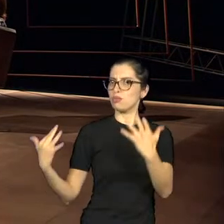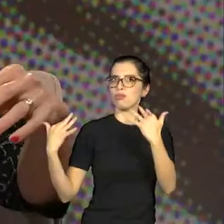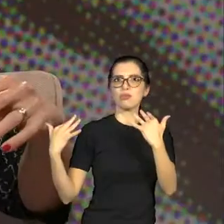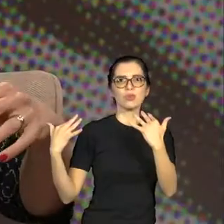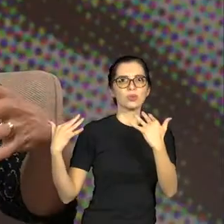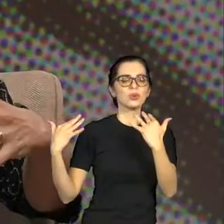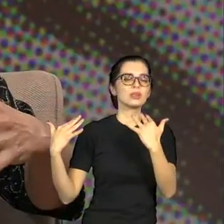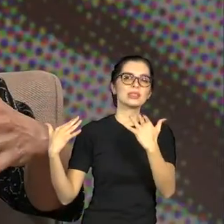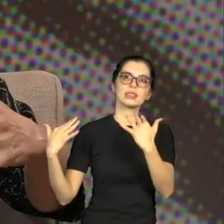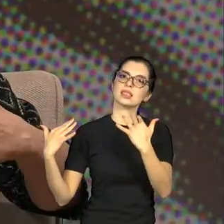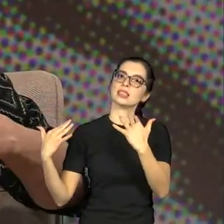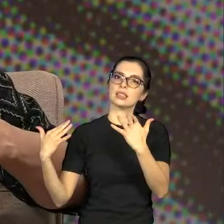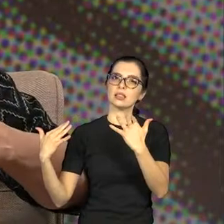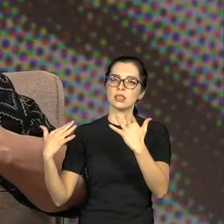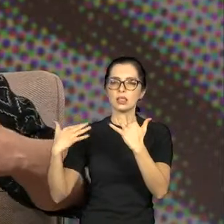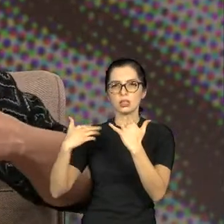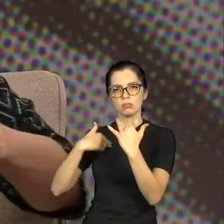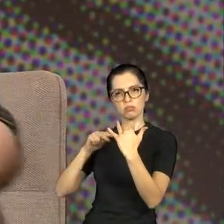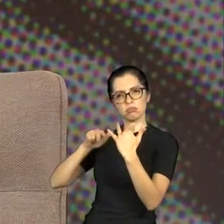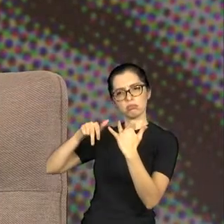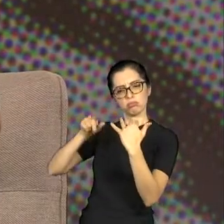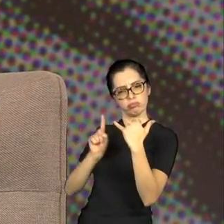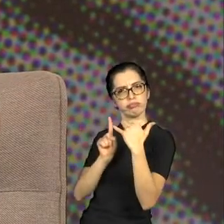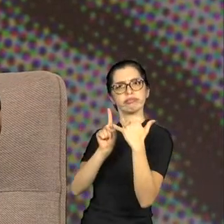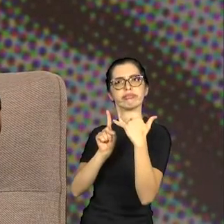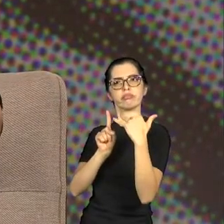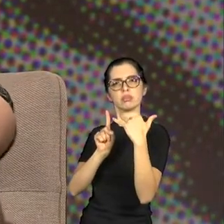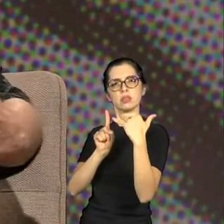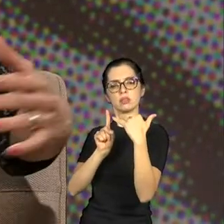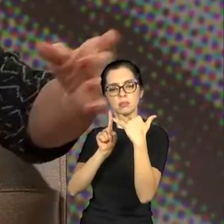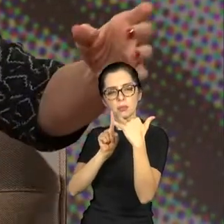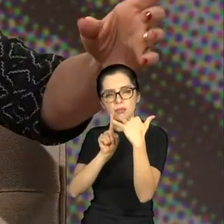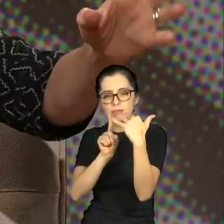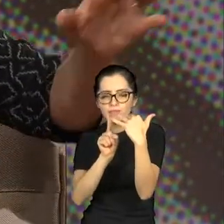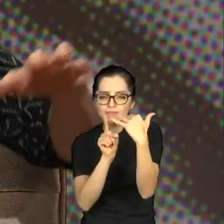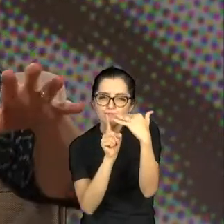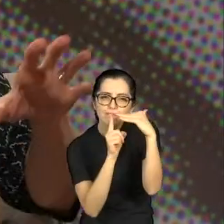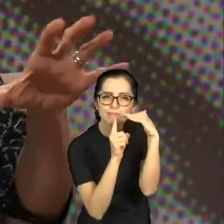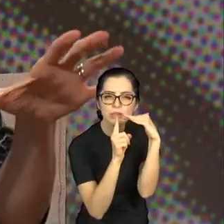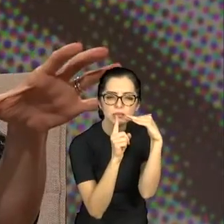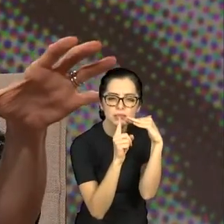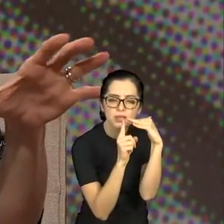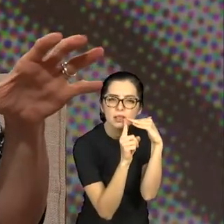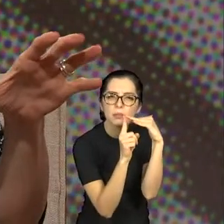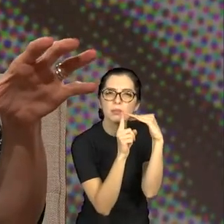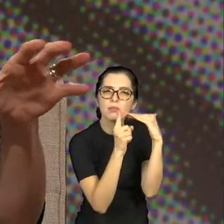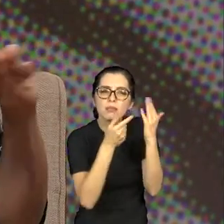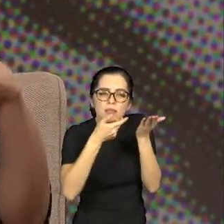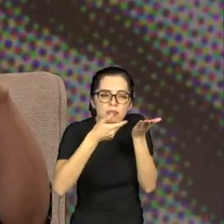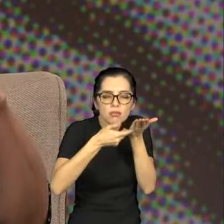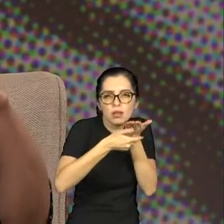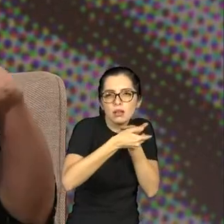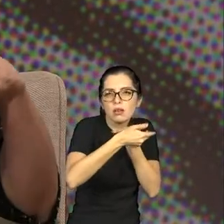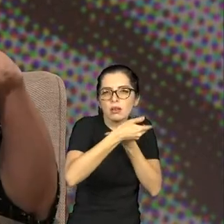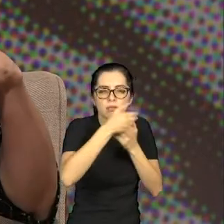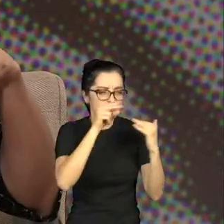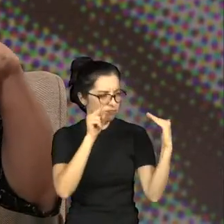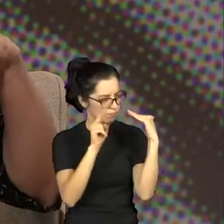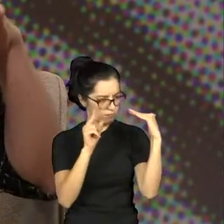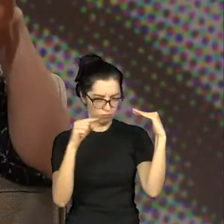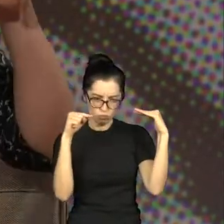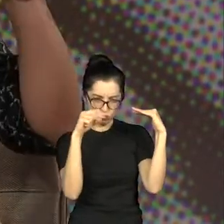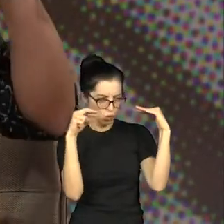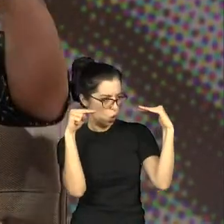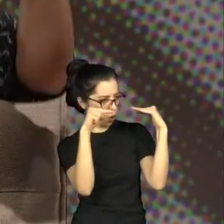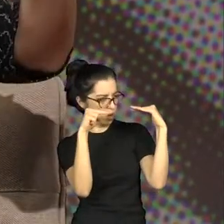assim, e o cenário me projetava muito na plateia, e você via... Uma hora que você falava uma